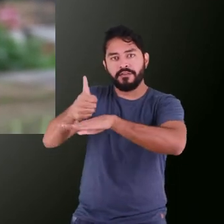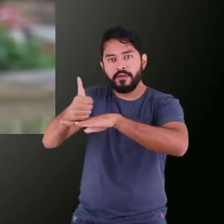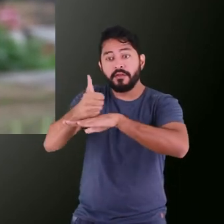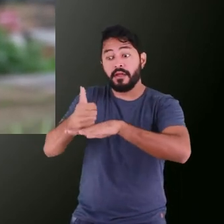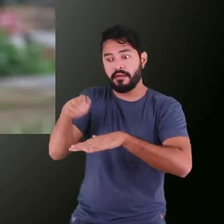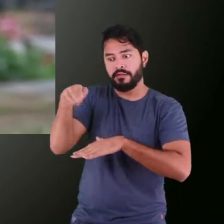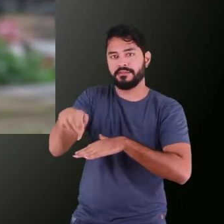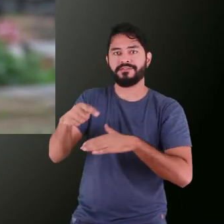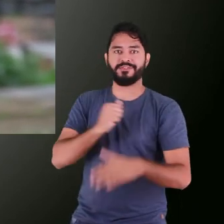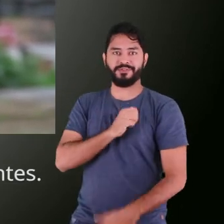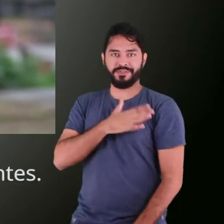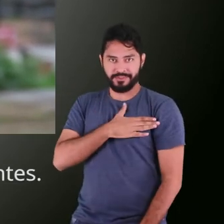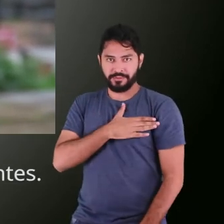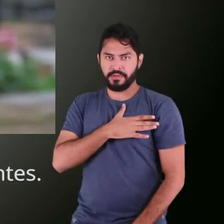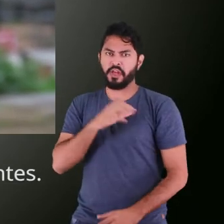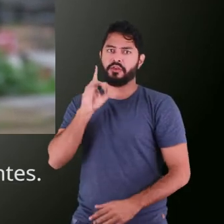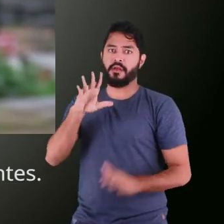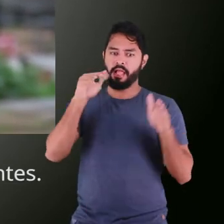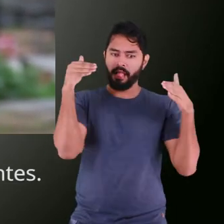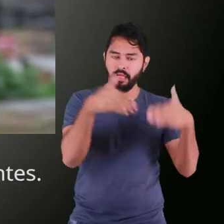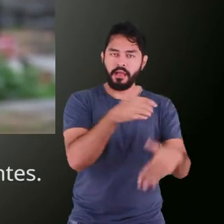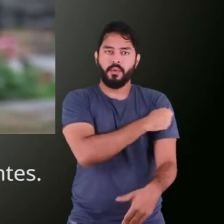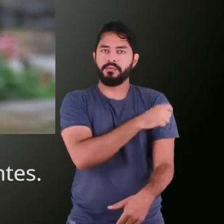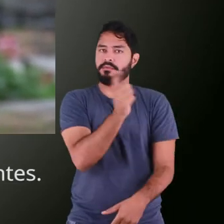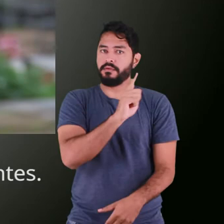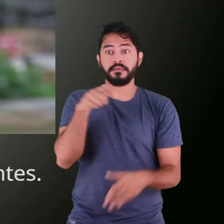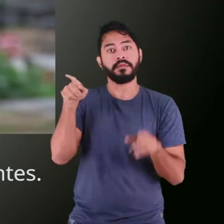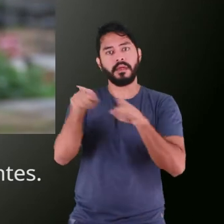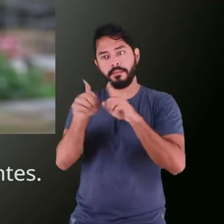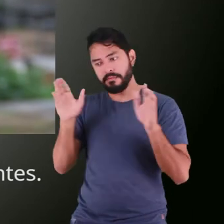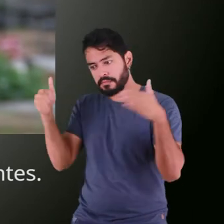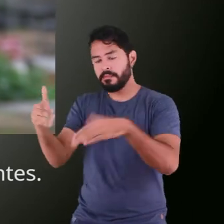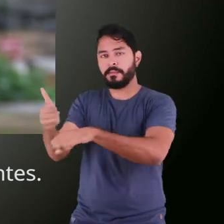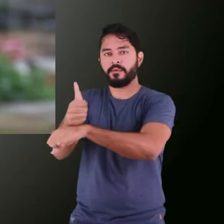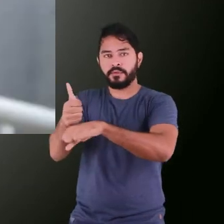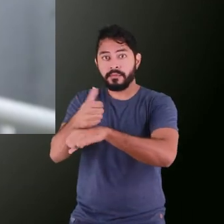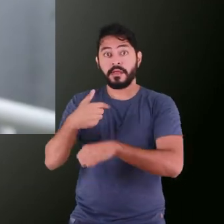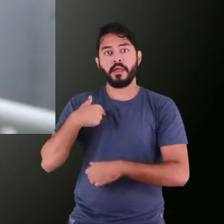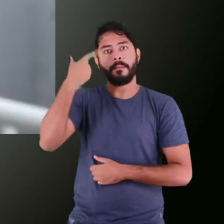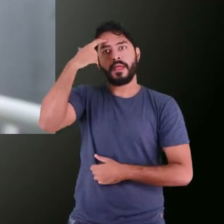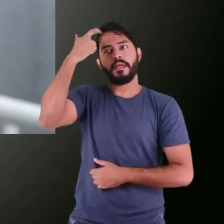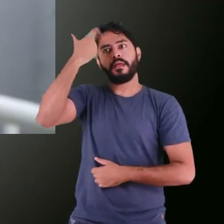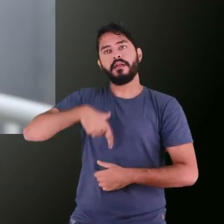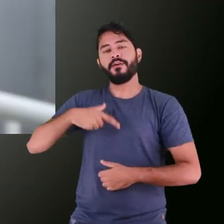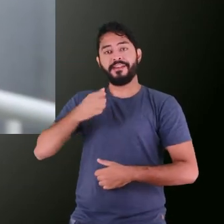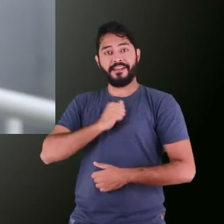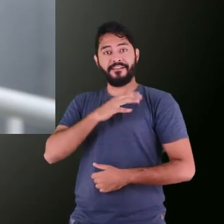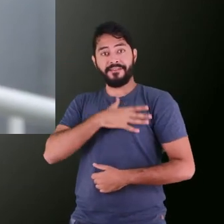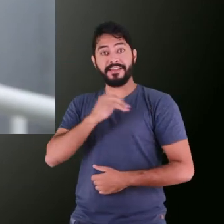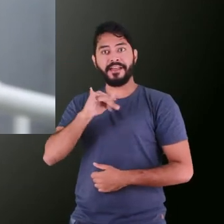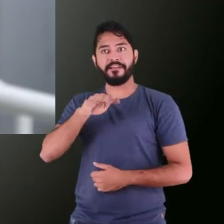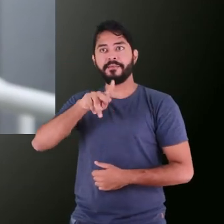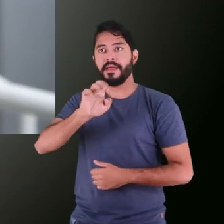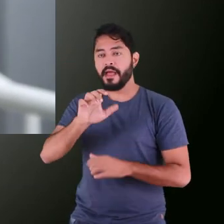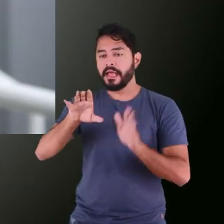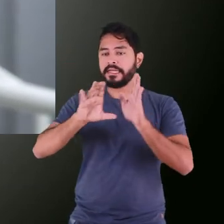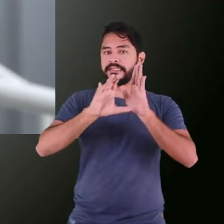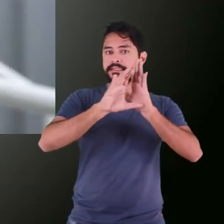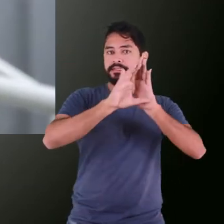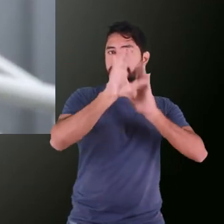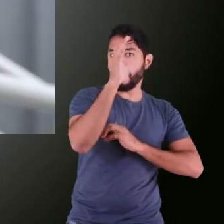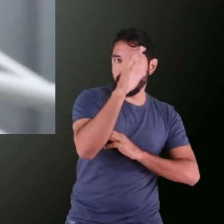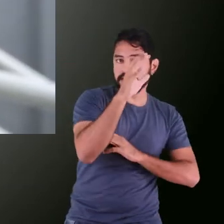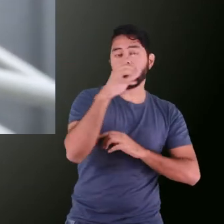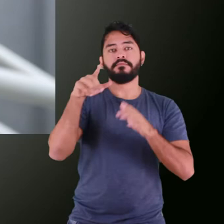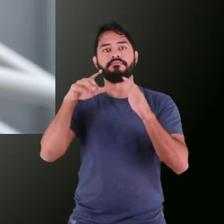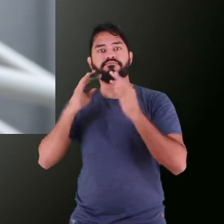continuada para os profissionais da instituição, não somente de atendimento aos estudantes. Eu sinto que eu sou IFPE quando ciência e